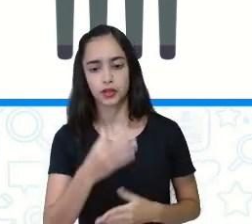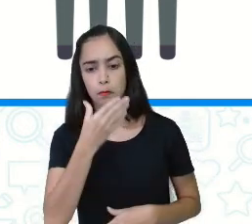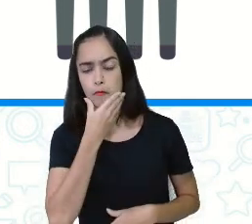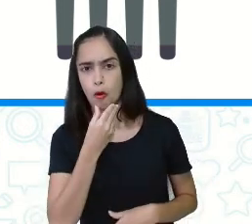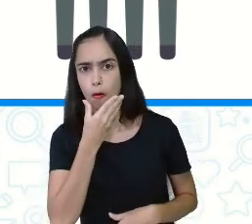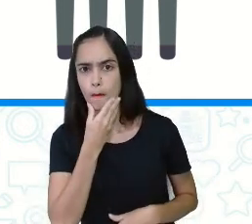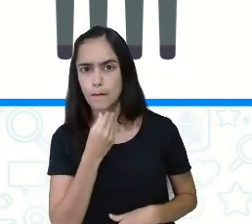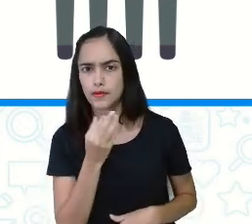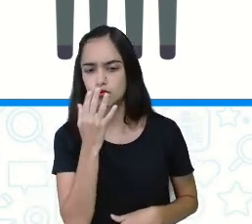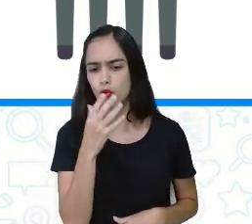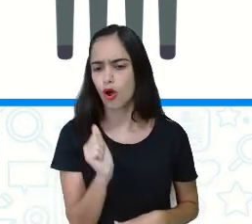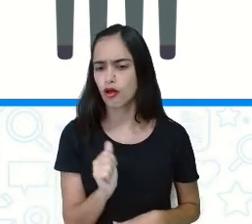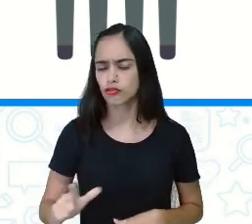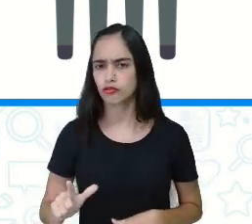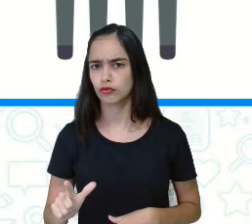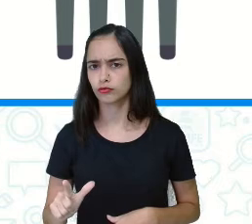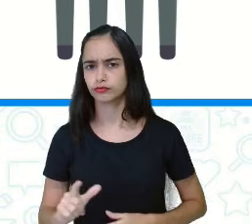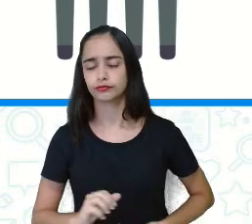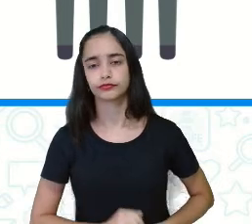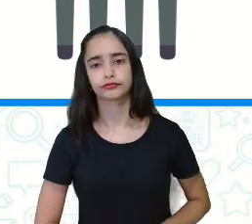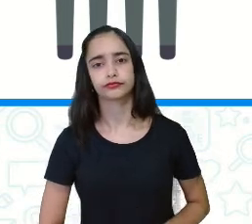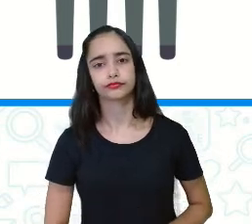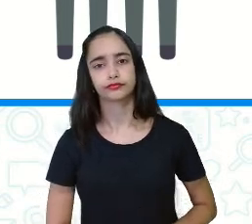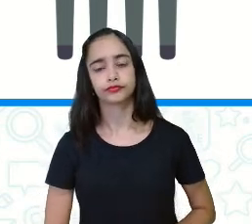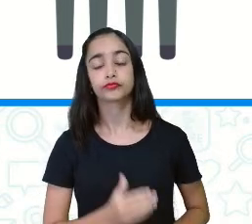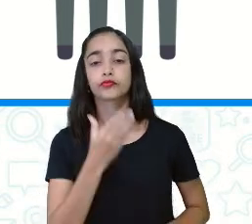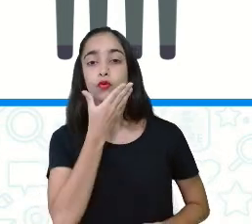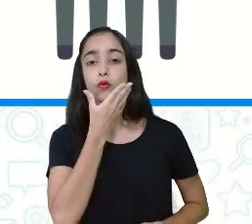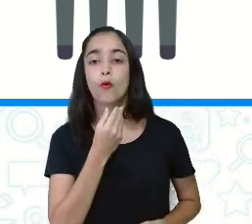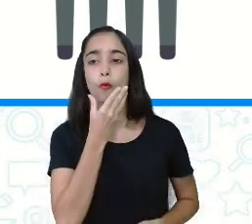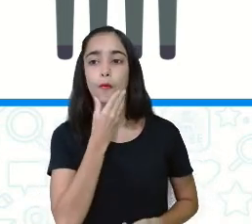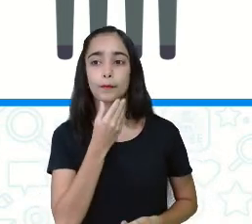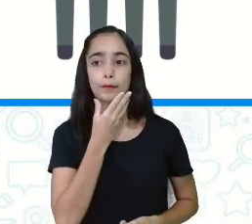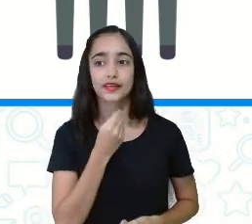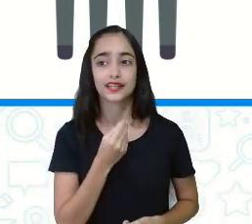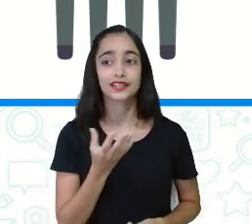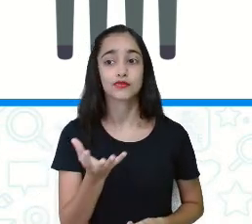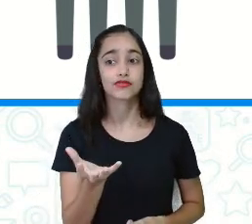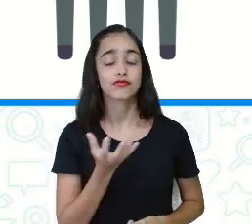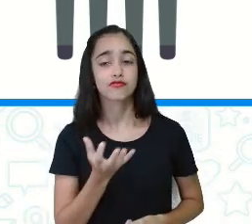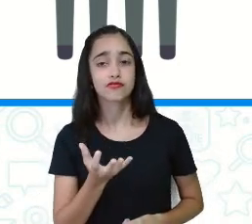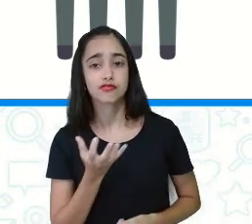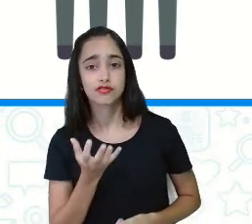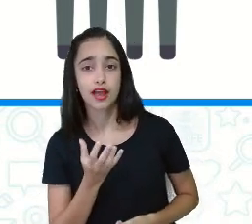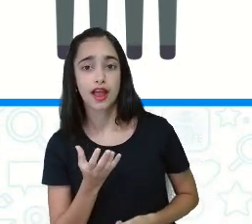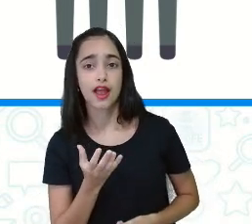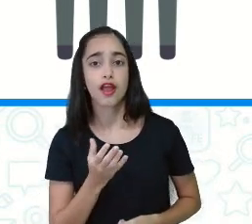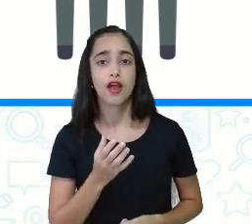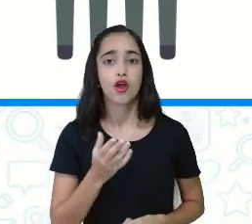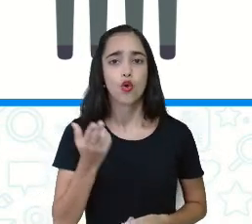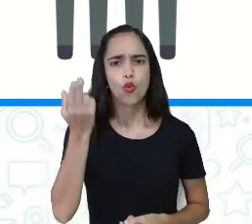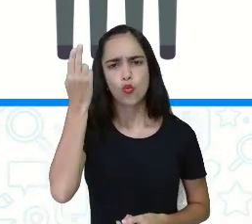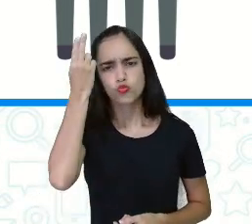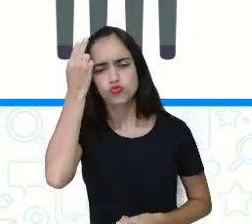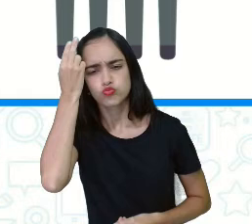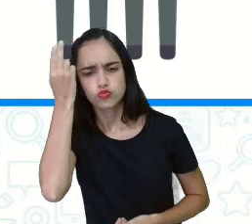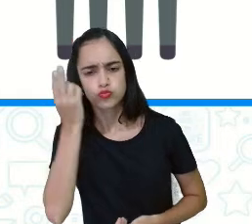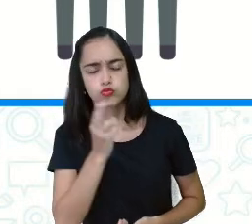de Cecília Meirelles. Olha só. O menino quer um burrinho